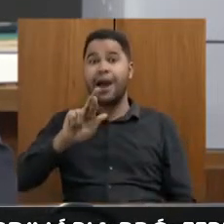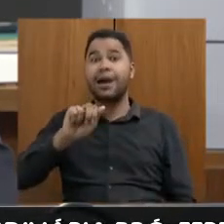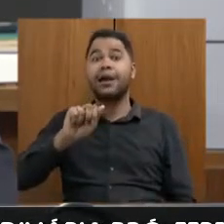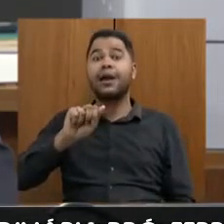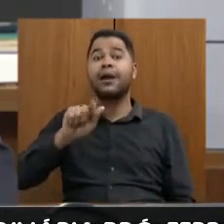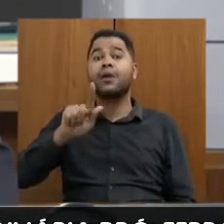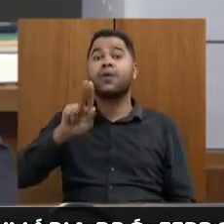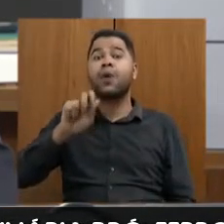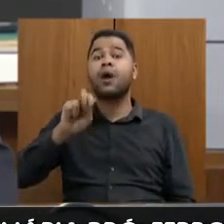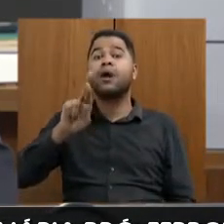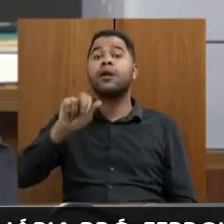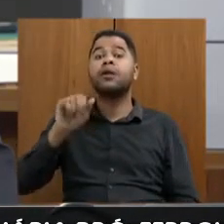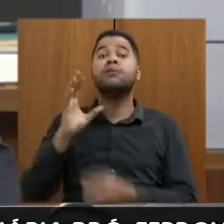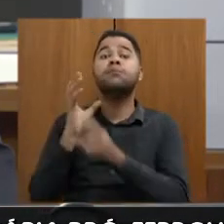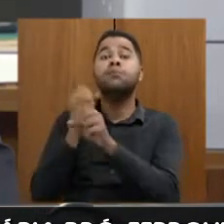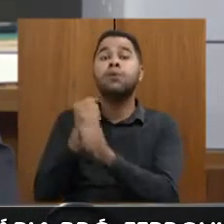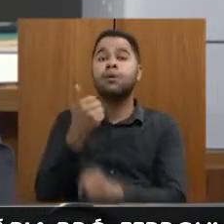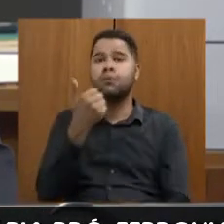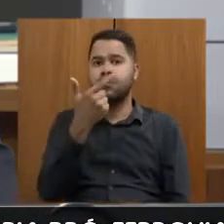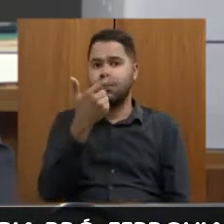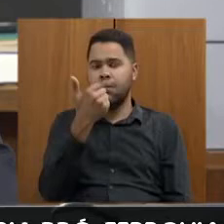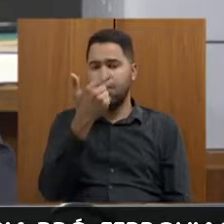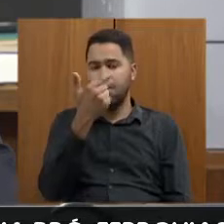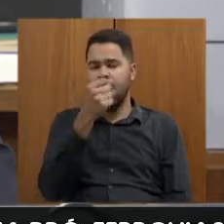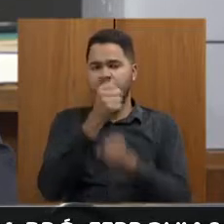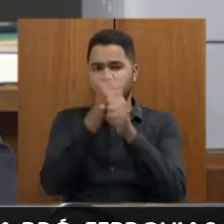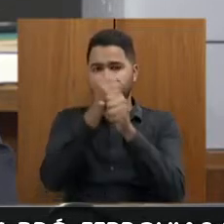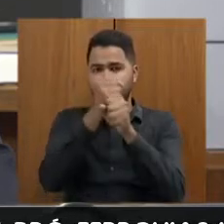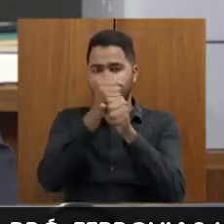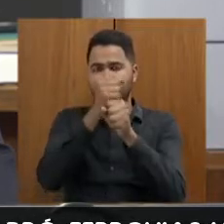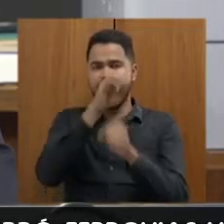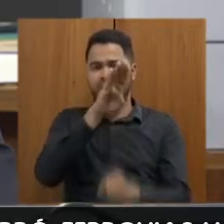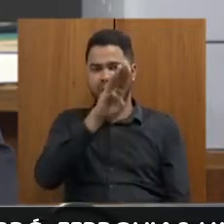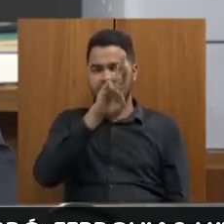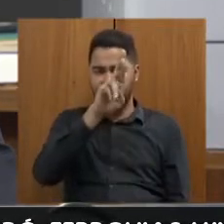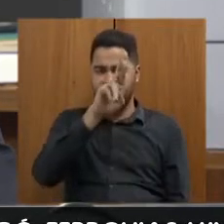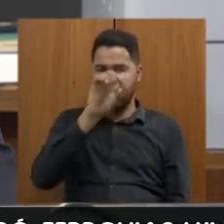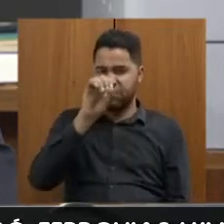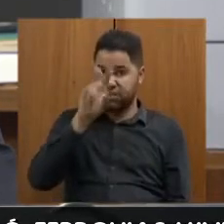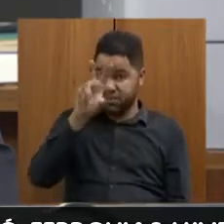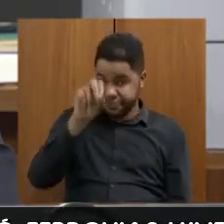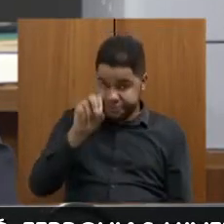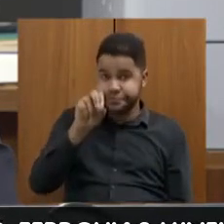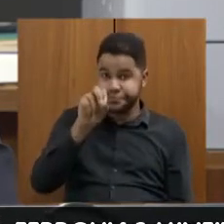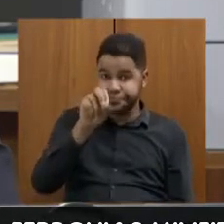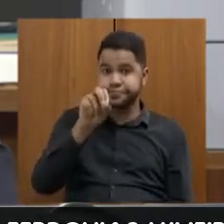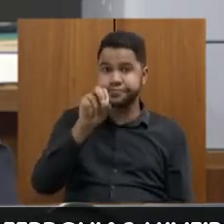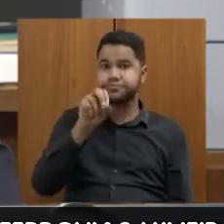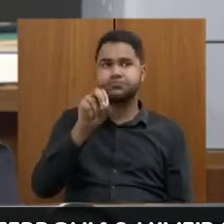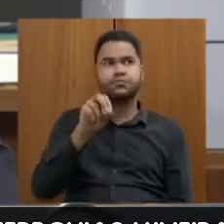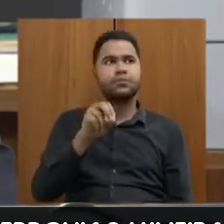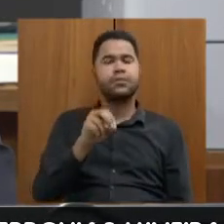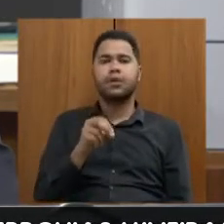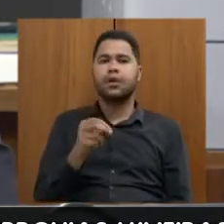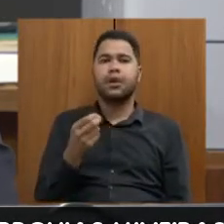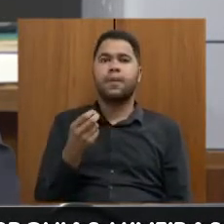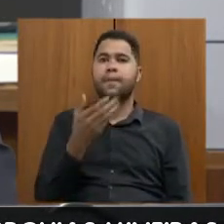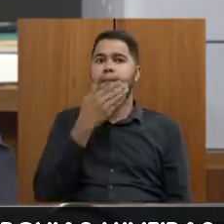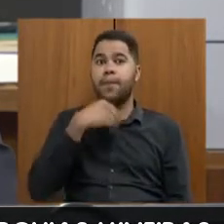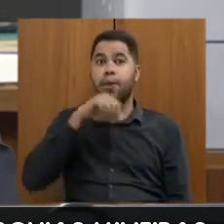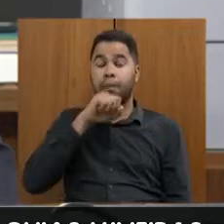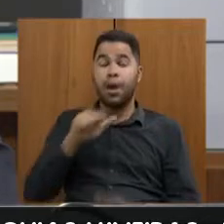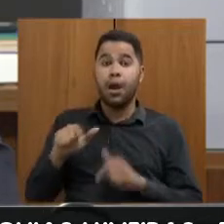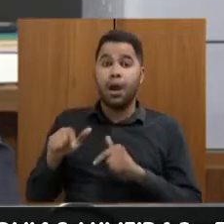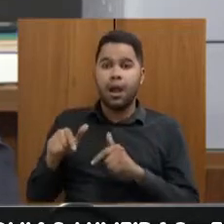12 anos e a br-050 com a luta é de uma vida do meu pai